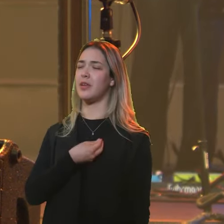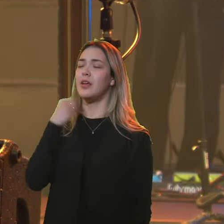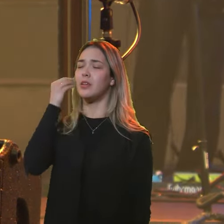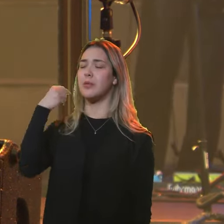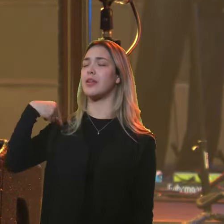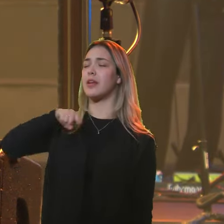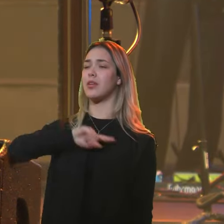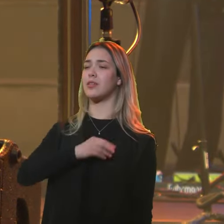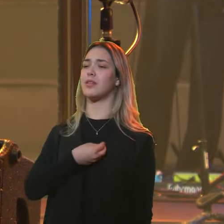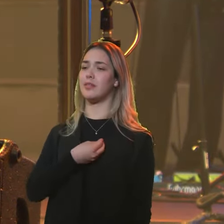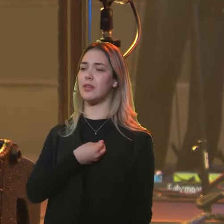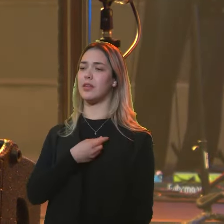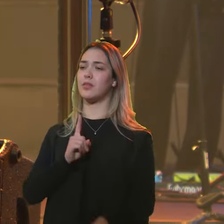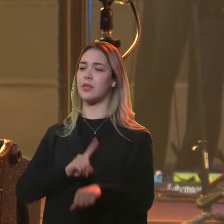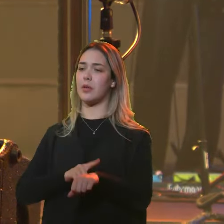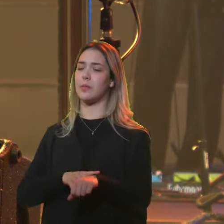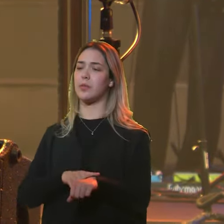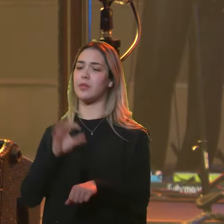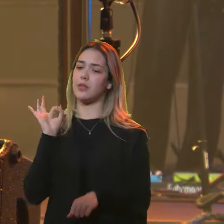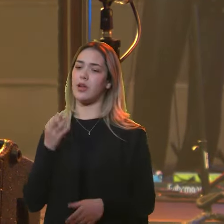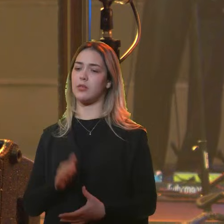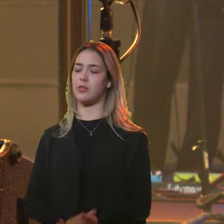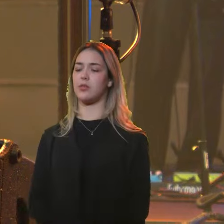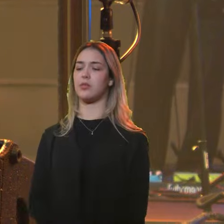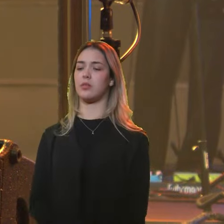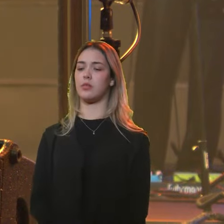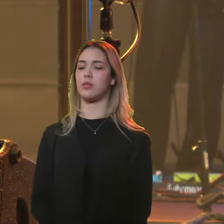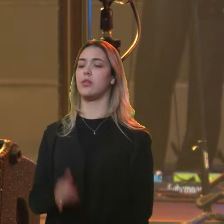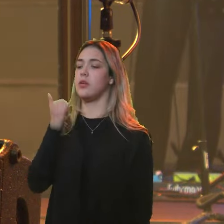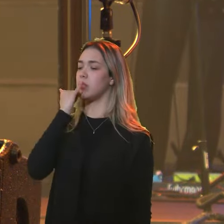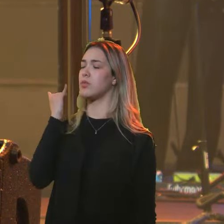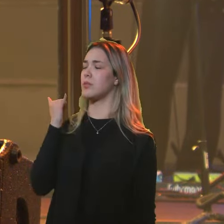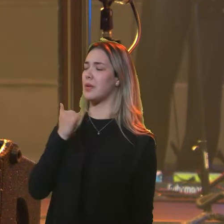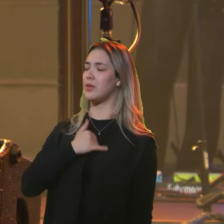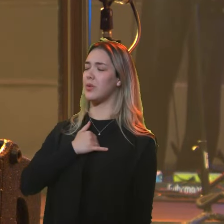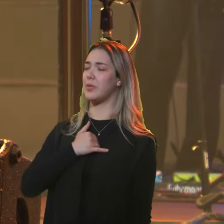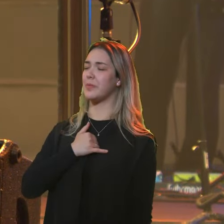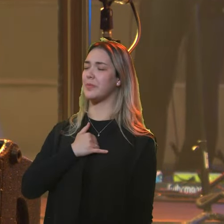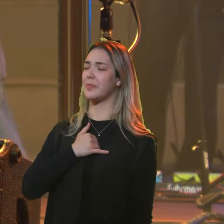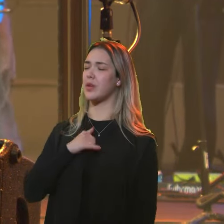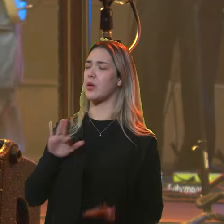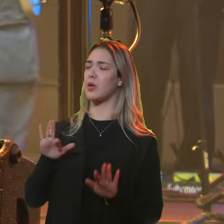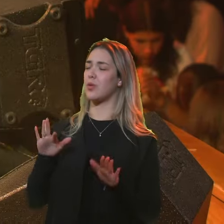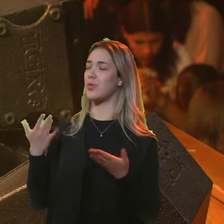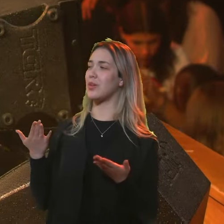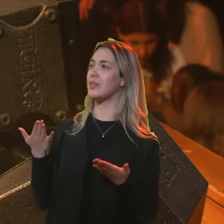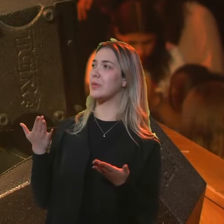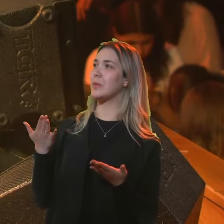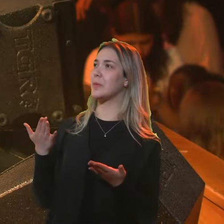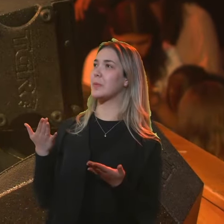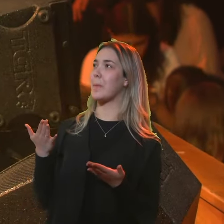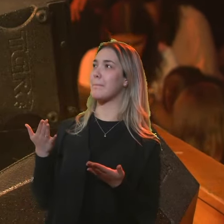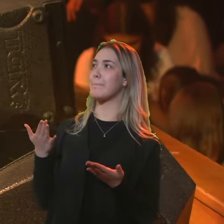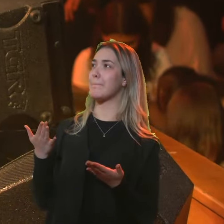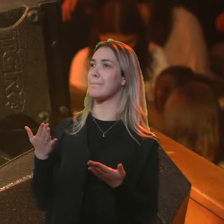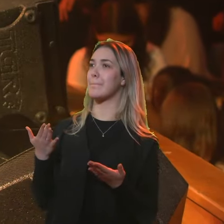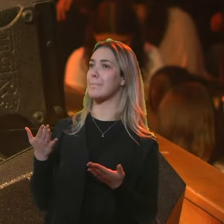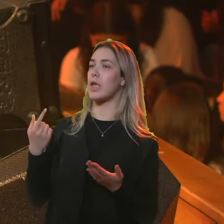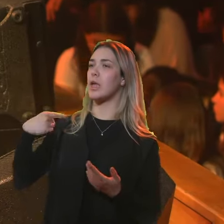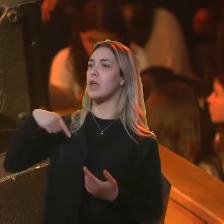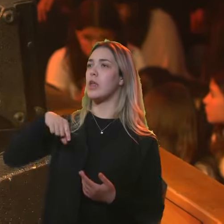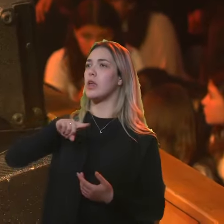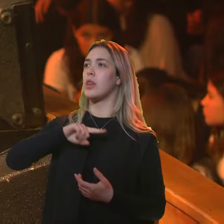Deus, aqueles que já são comprometidos, nos perdoa quando a gente não se satisfaz com a namorada e com a